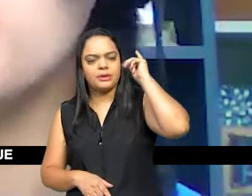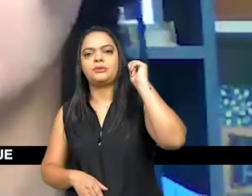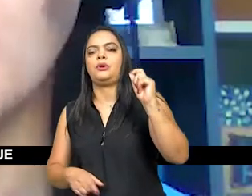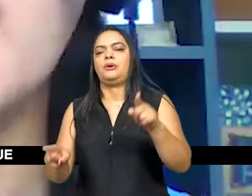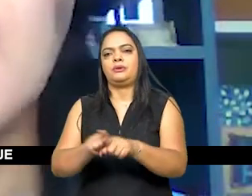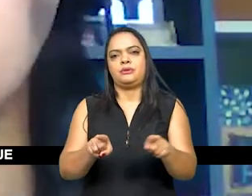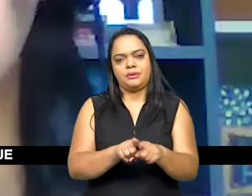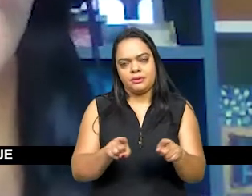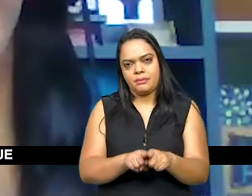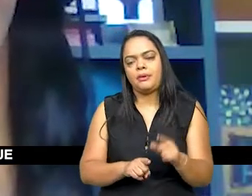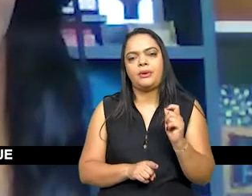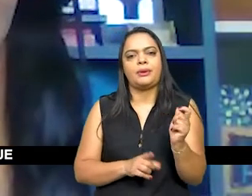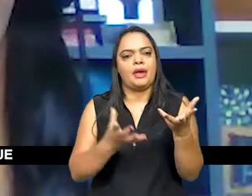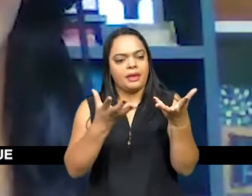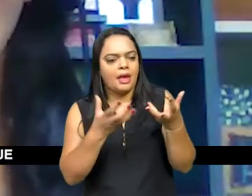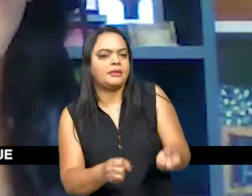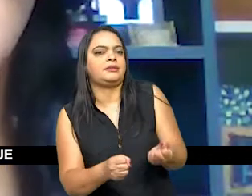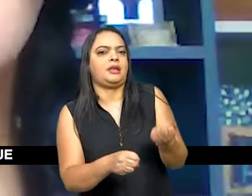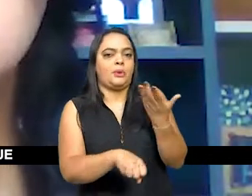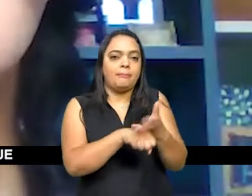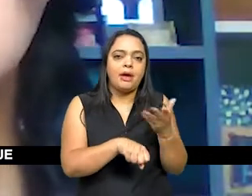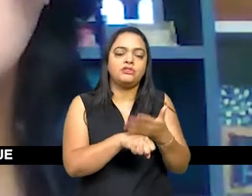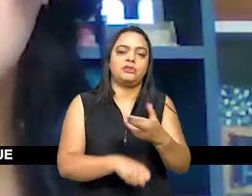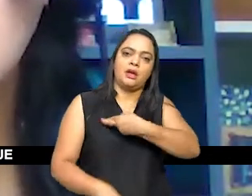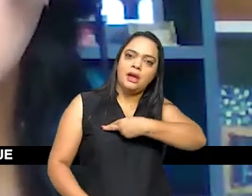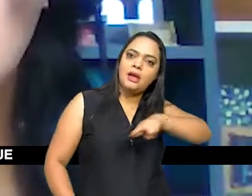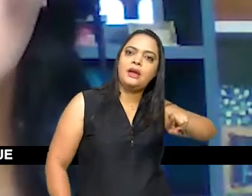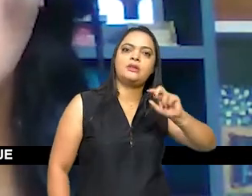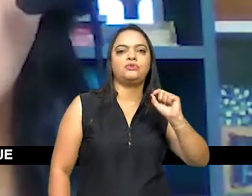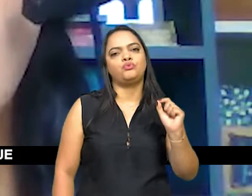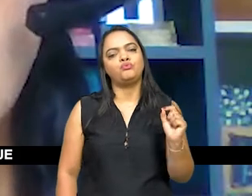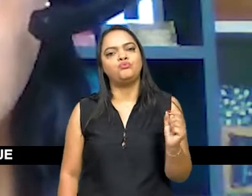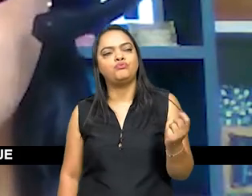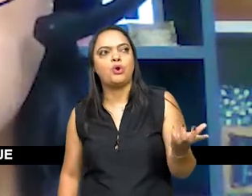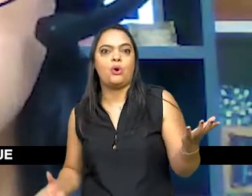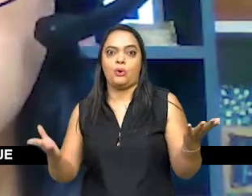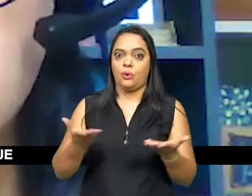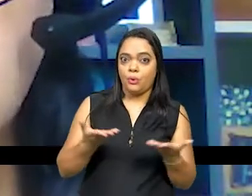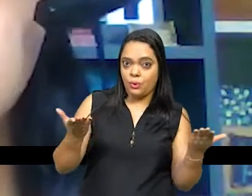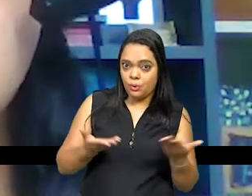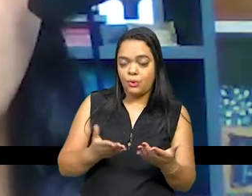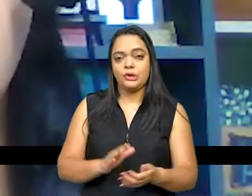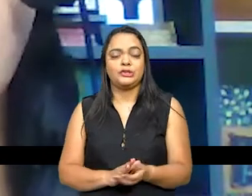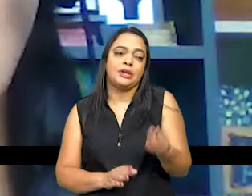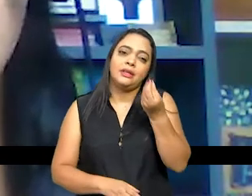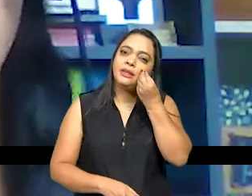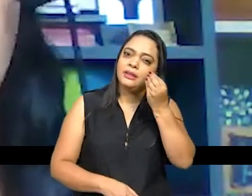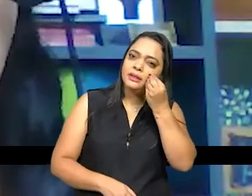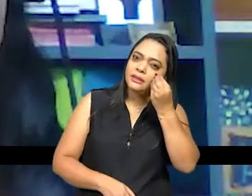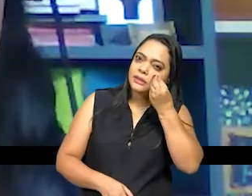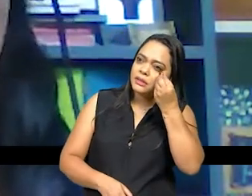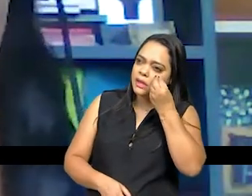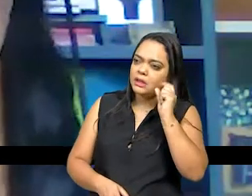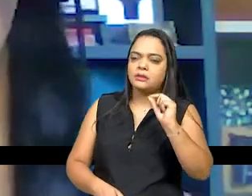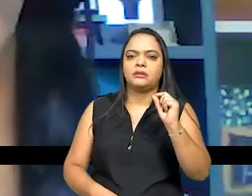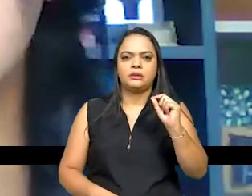né? Porque adeptos e praticantes da religião que estão muito hoje tentando resgatar outras